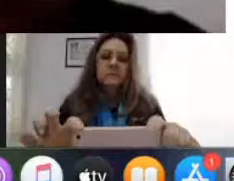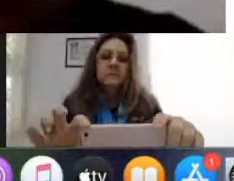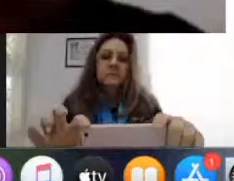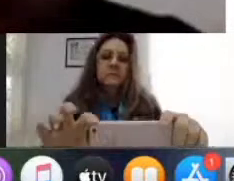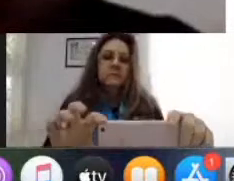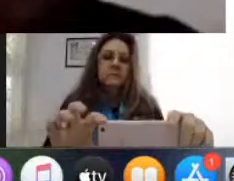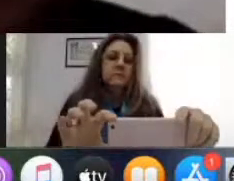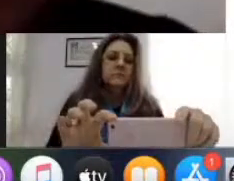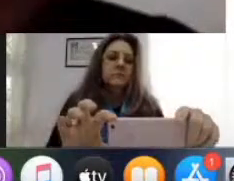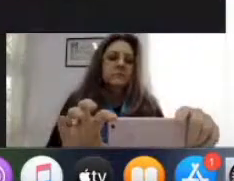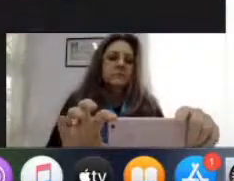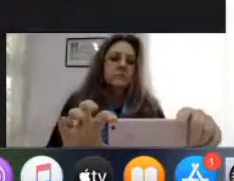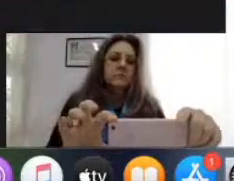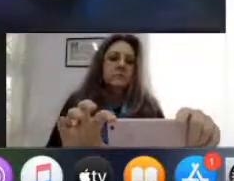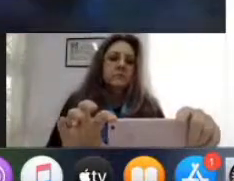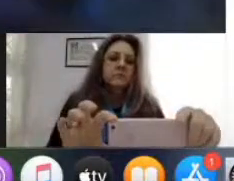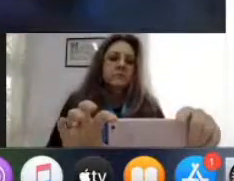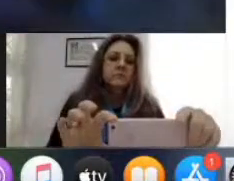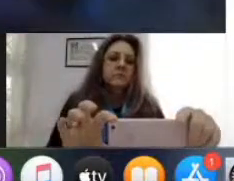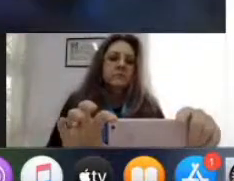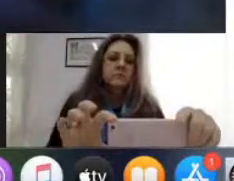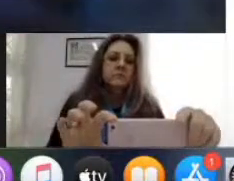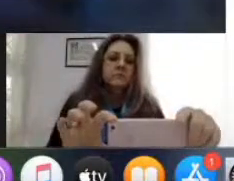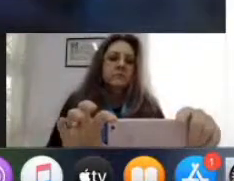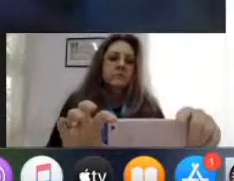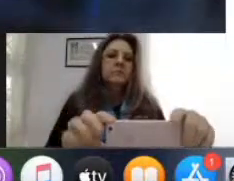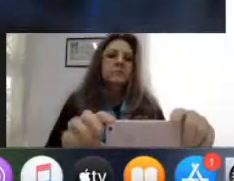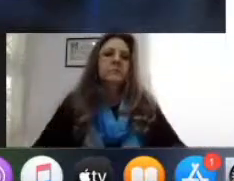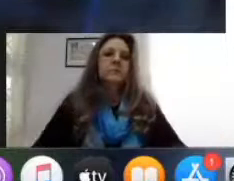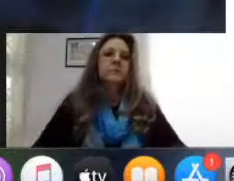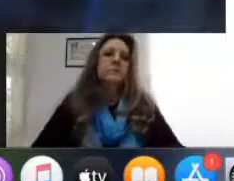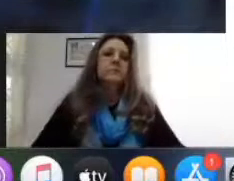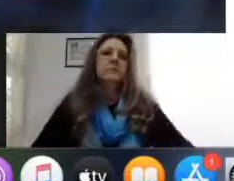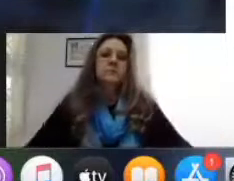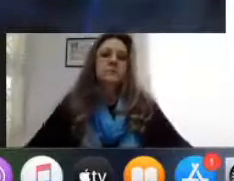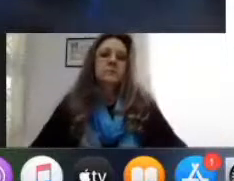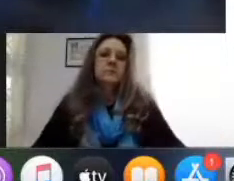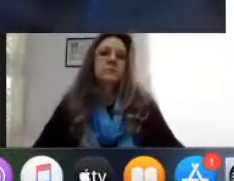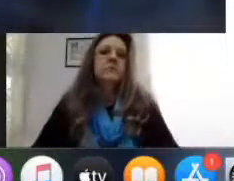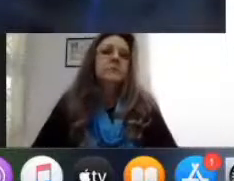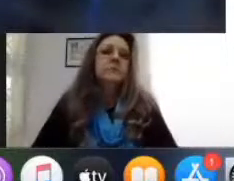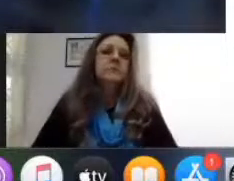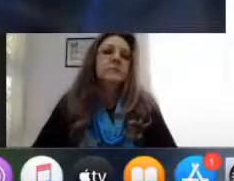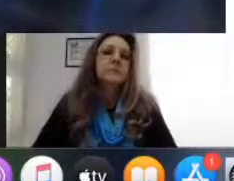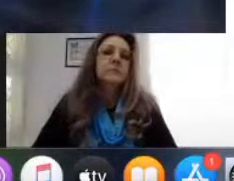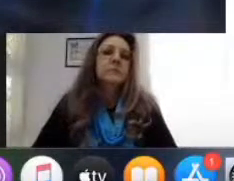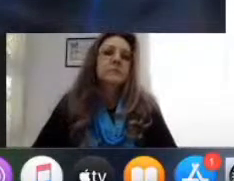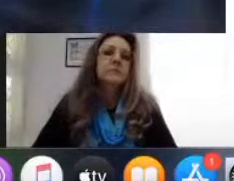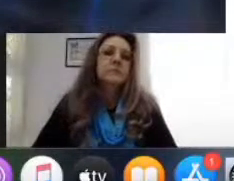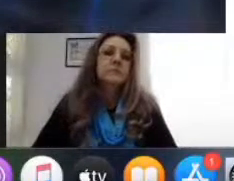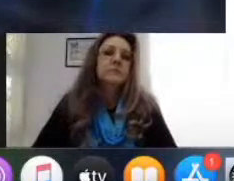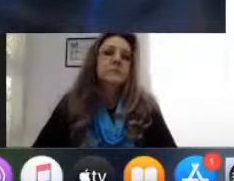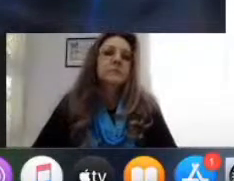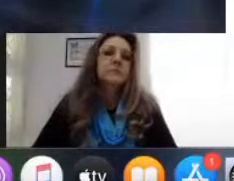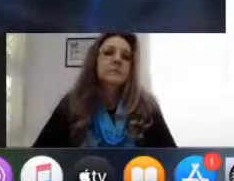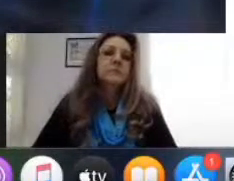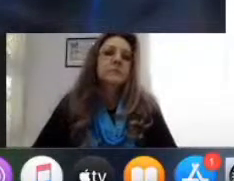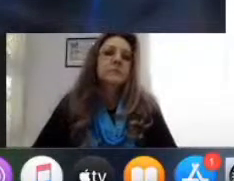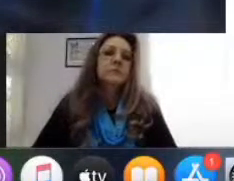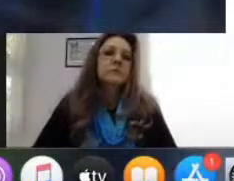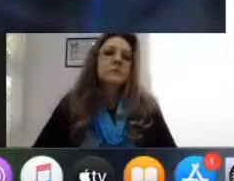sobre o ser das coisas, a essência da realidade. Pensamos a